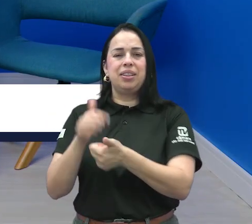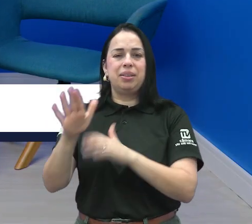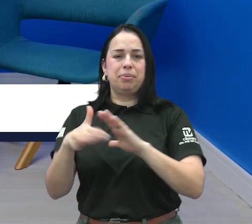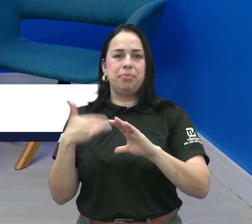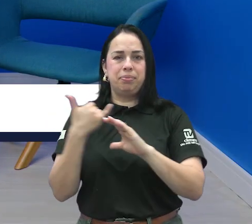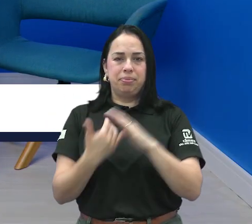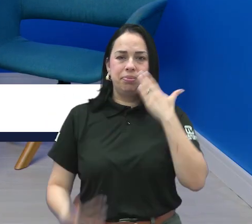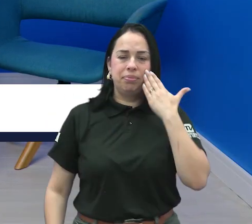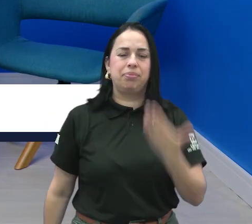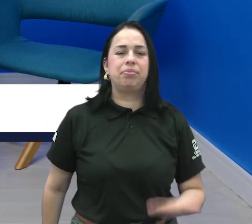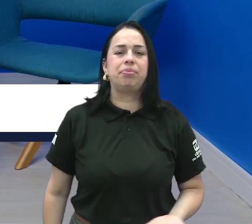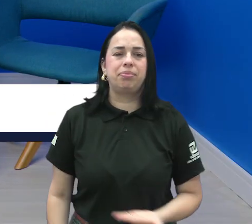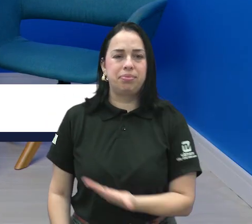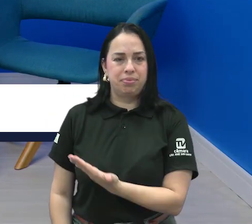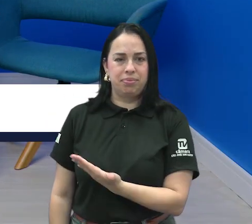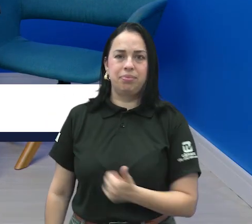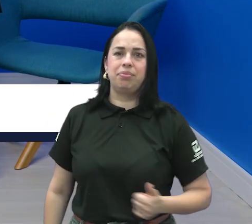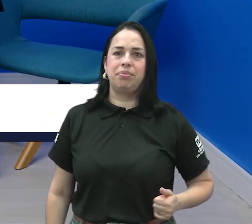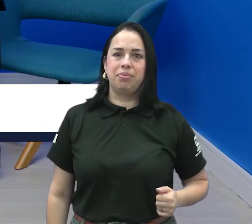YouTube, é no